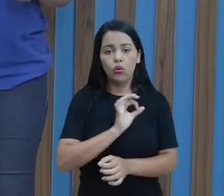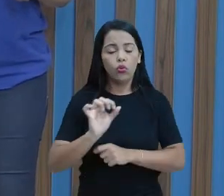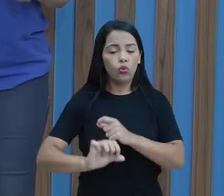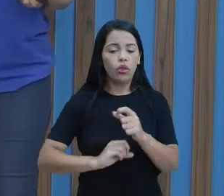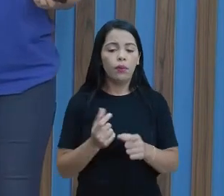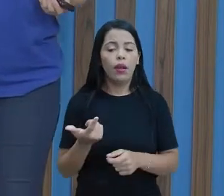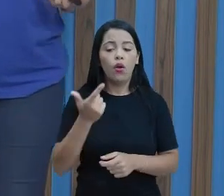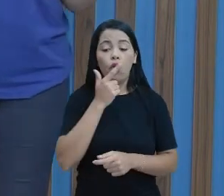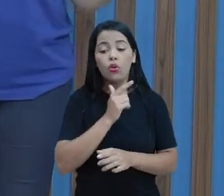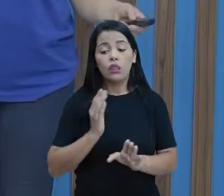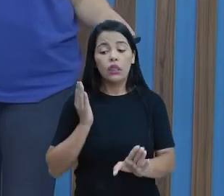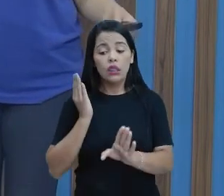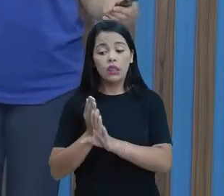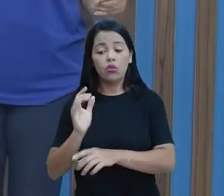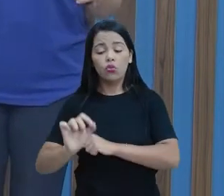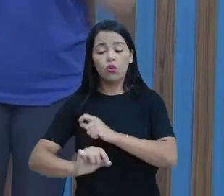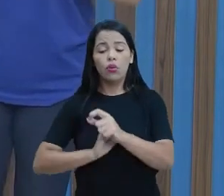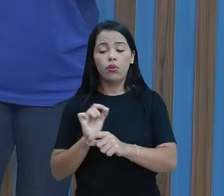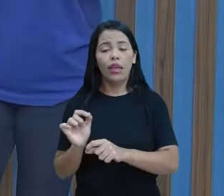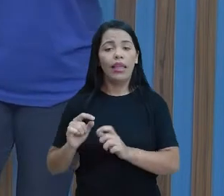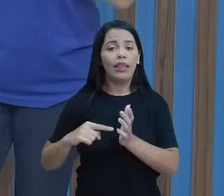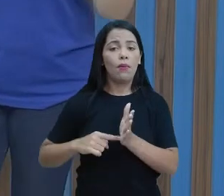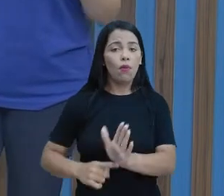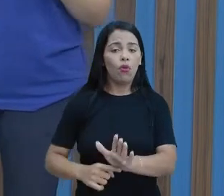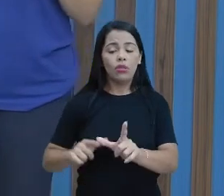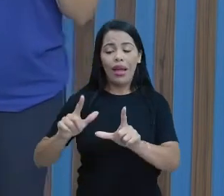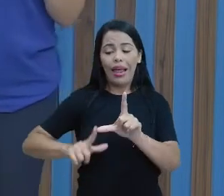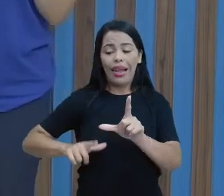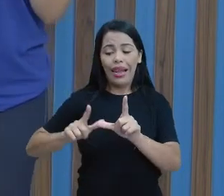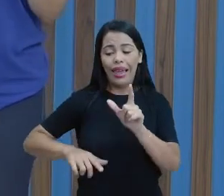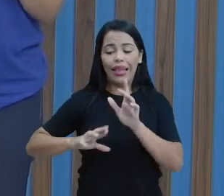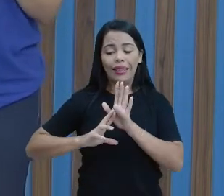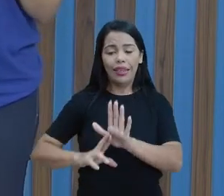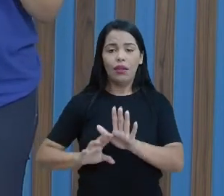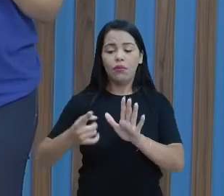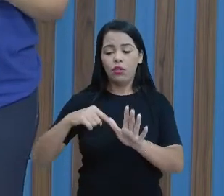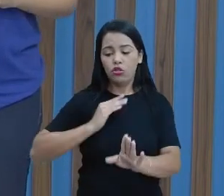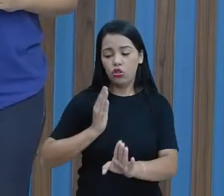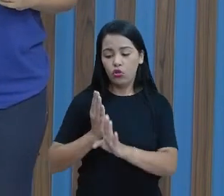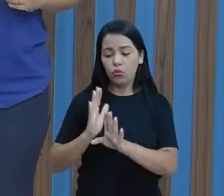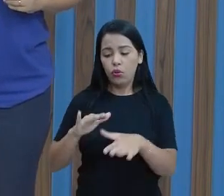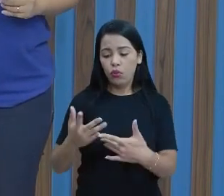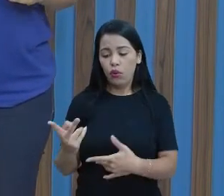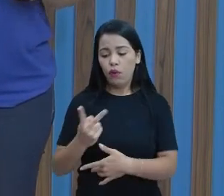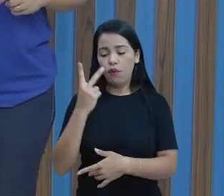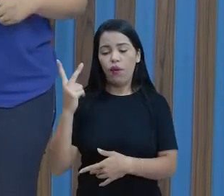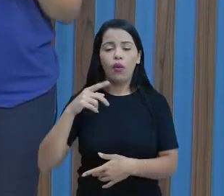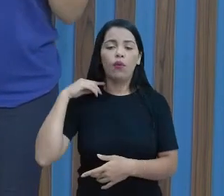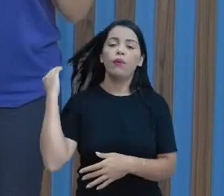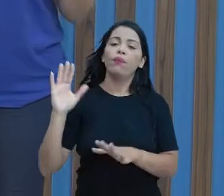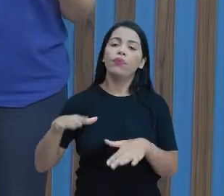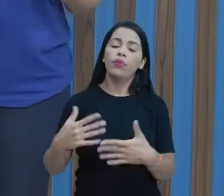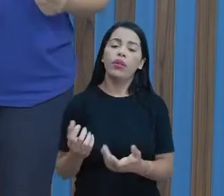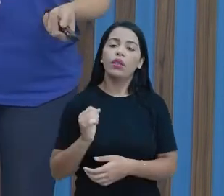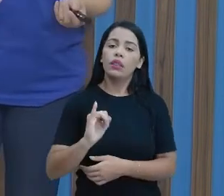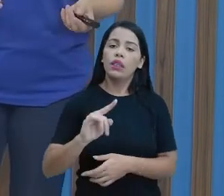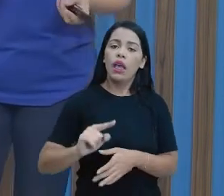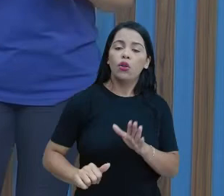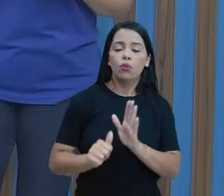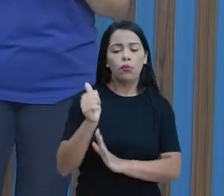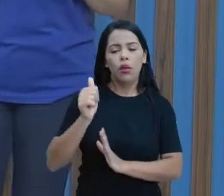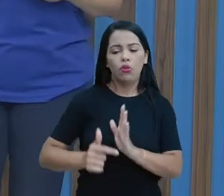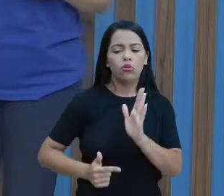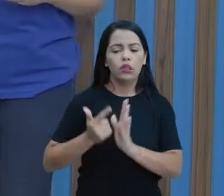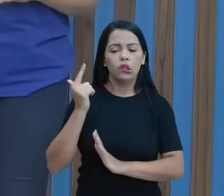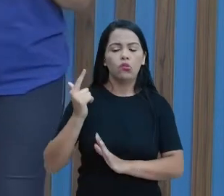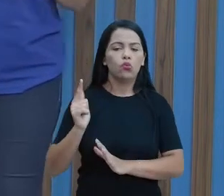letra para você descobrir esse valor. E essa equação aí, depois que você resolve, seja ela do primeiro, seja ela do 2º grau,